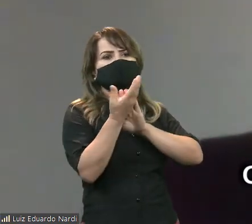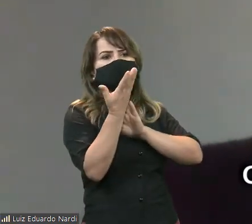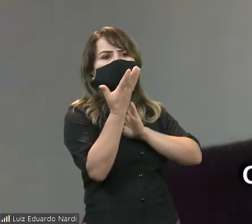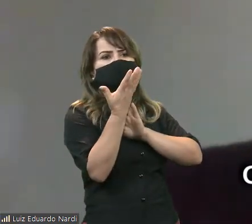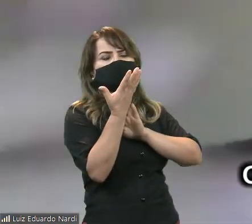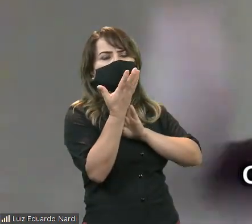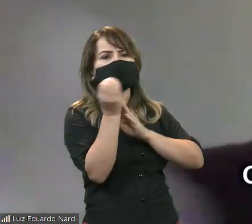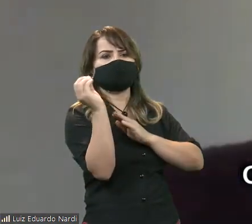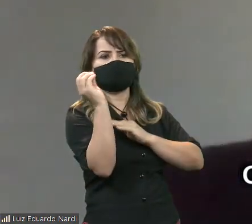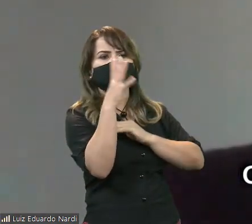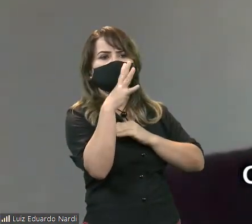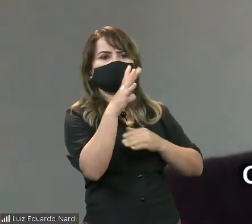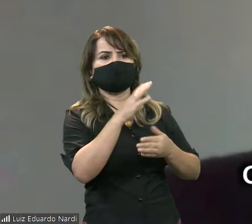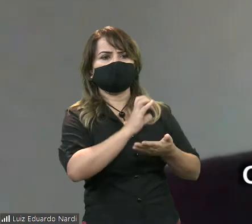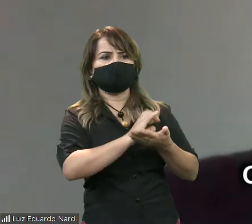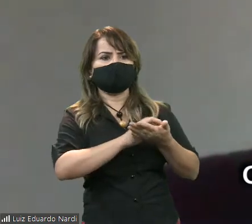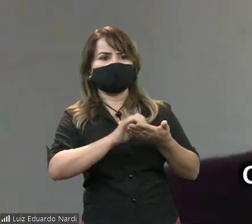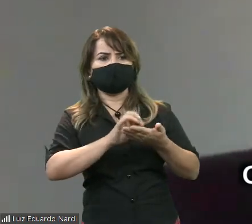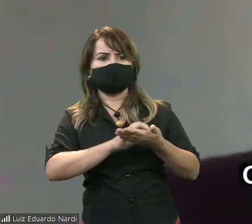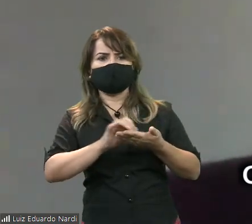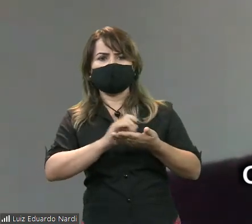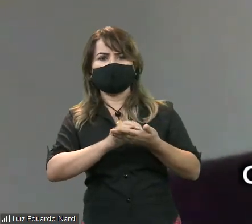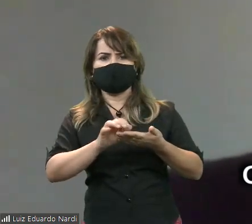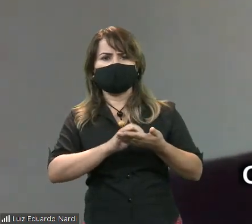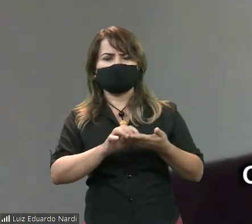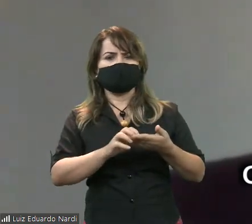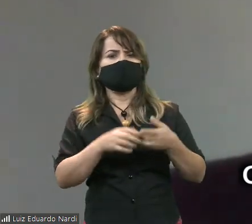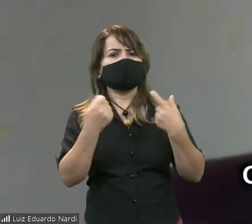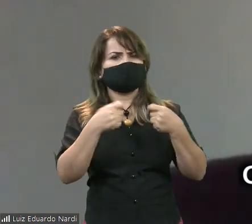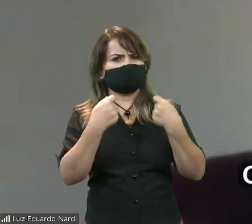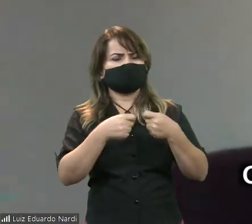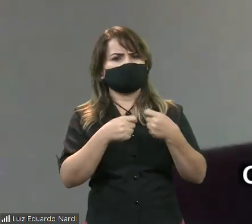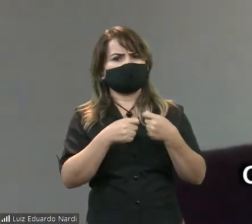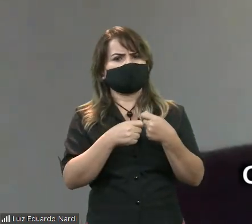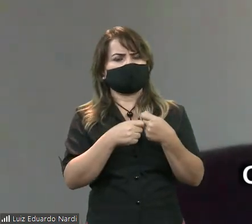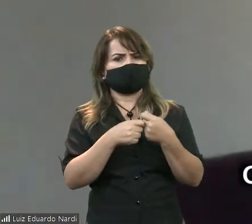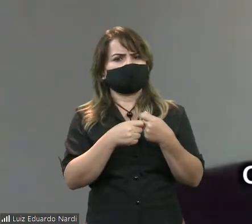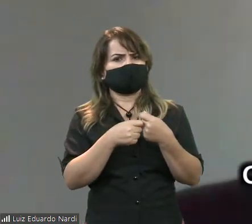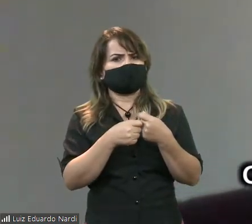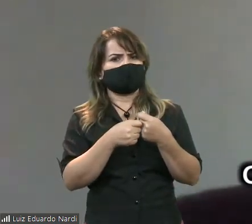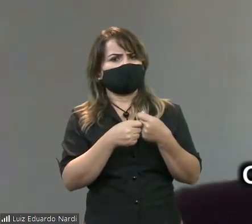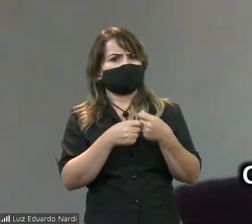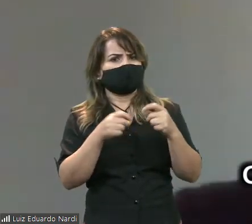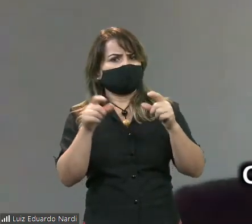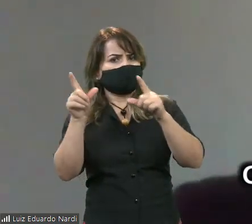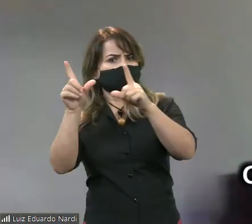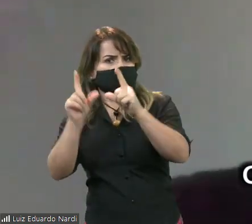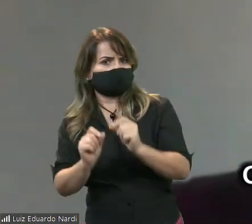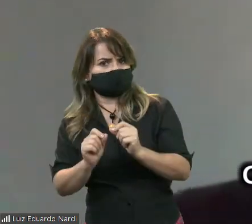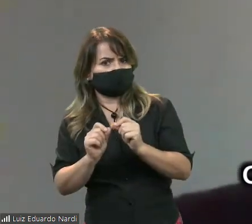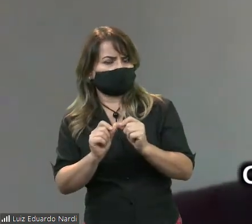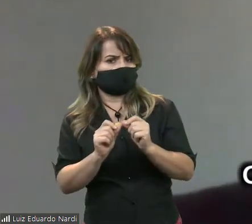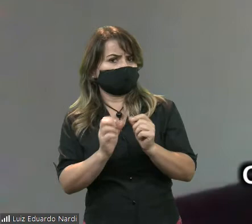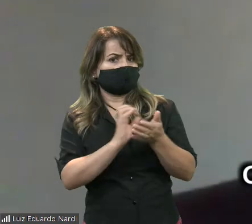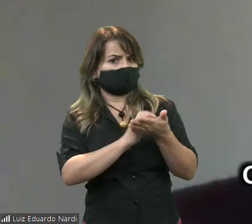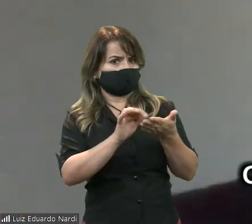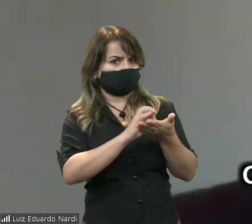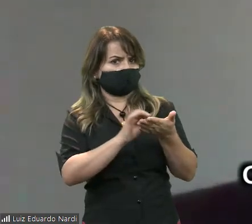uma outra secretaria, disse bem o vereador Zé Luiz, tinha mais é que diminuir, criar uma outra secretaria ou um organismo de